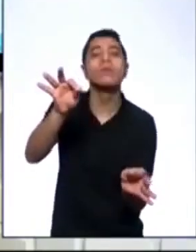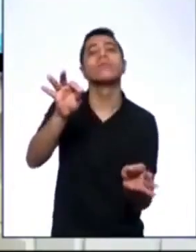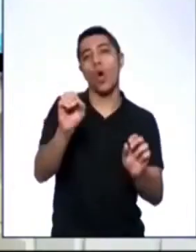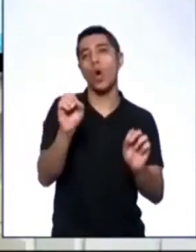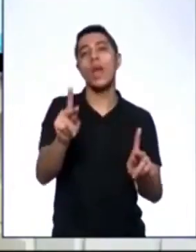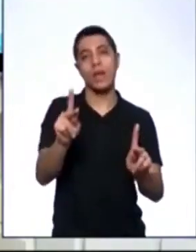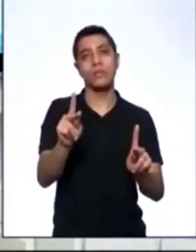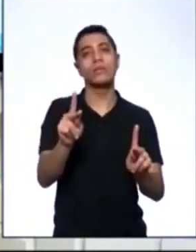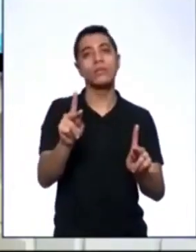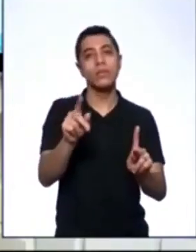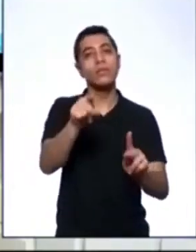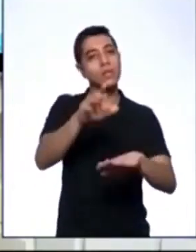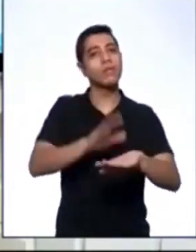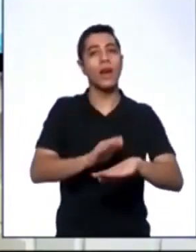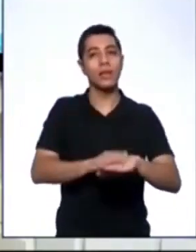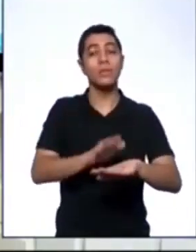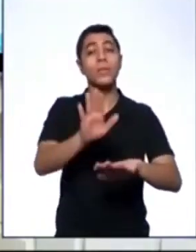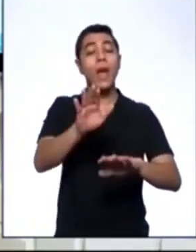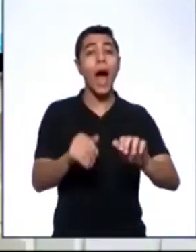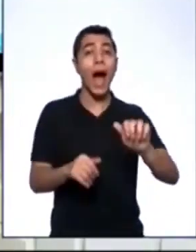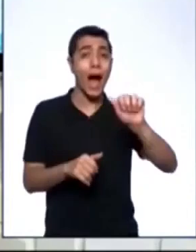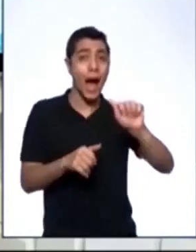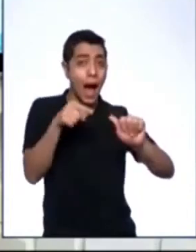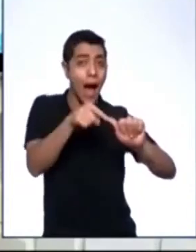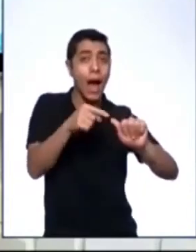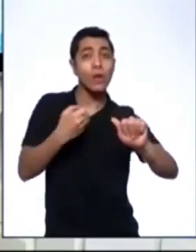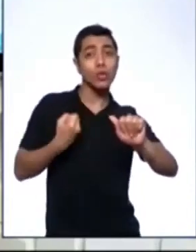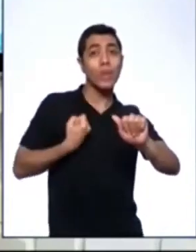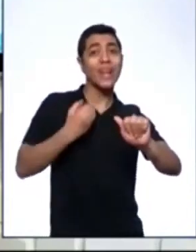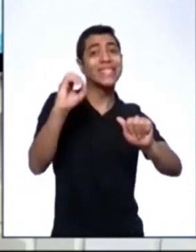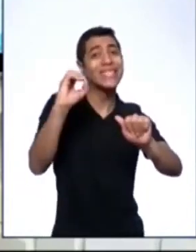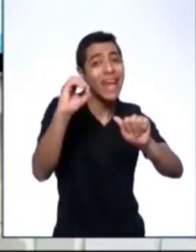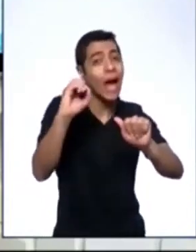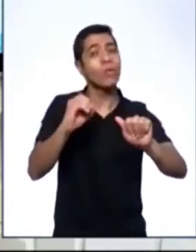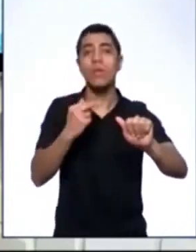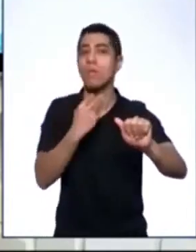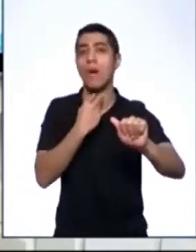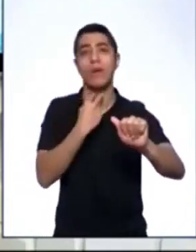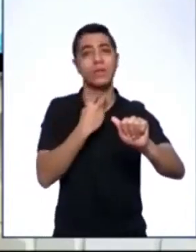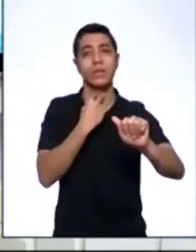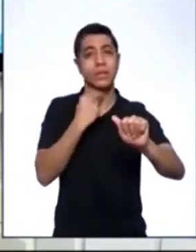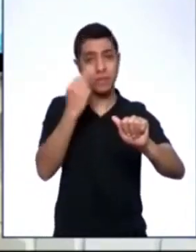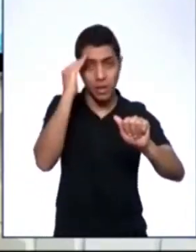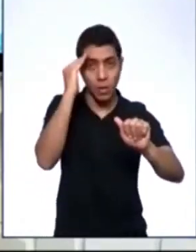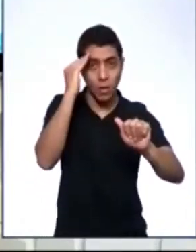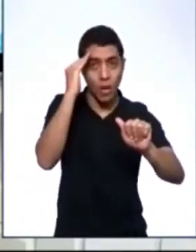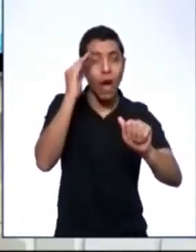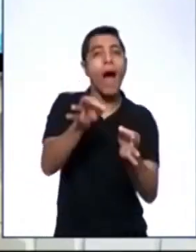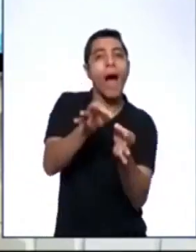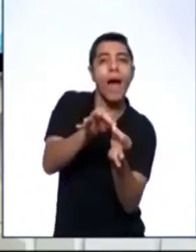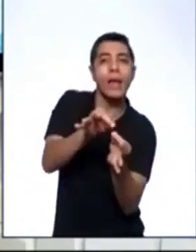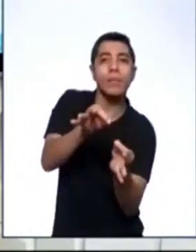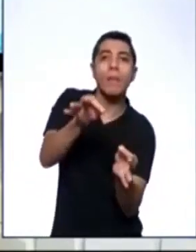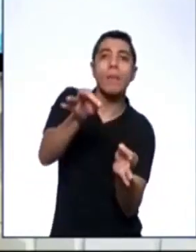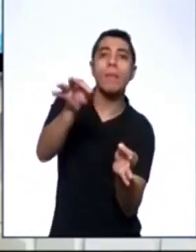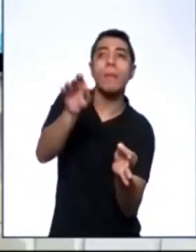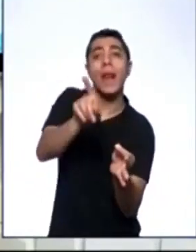seja diferente dizendo para dar uma reta crescente ou decrescente entendeu Tô Resumindo